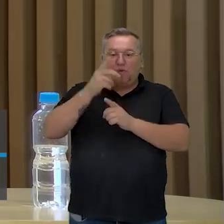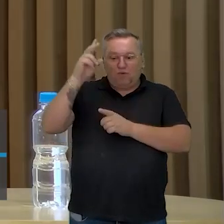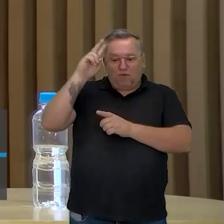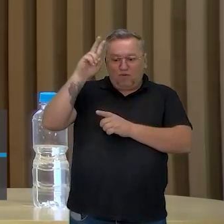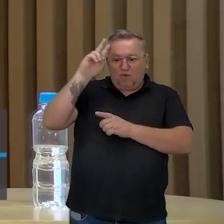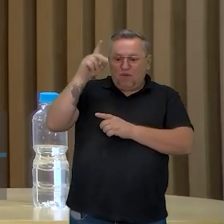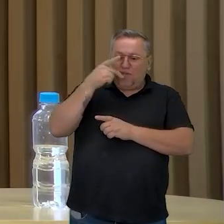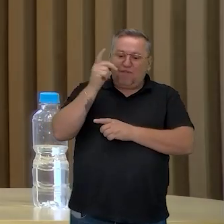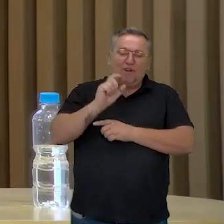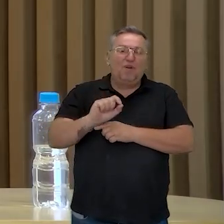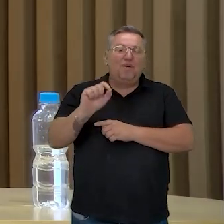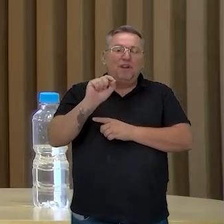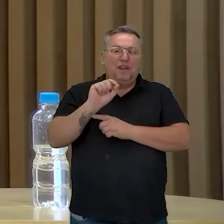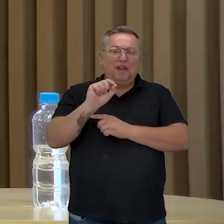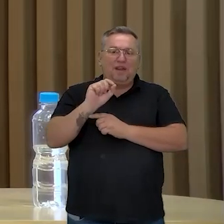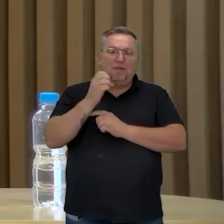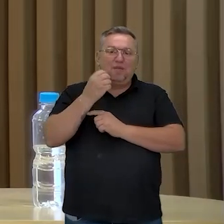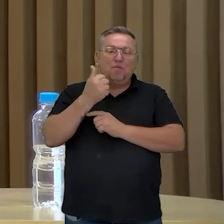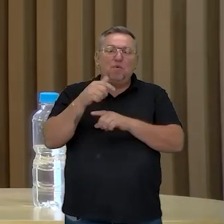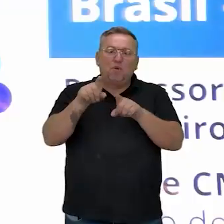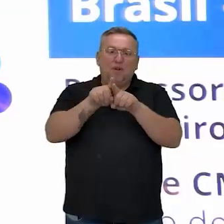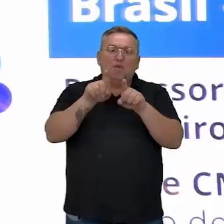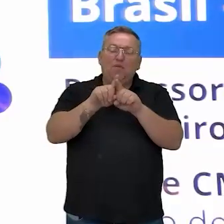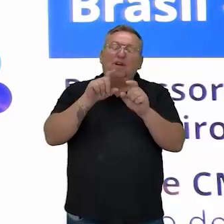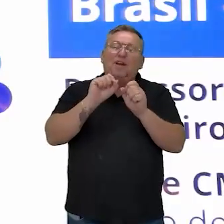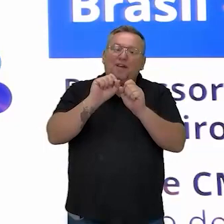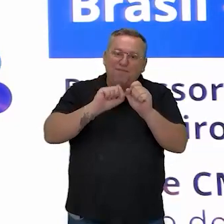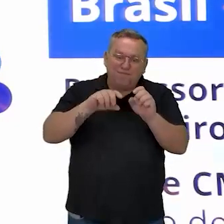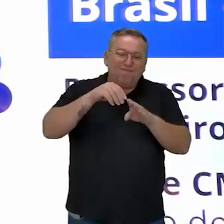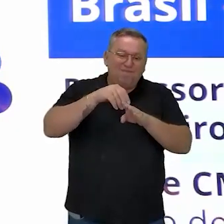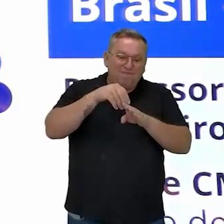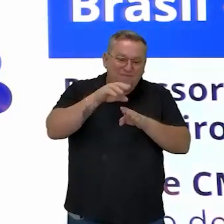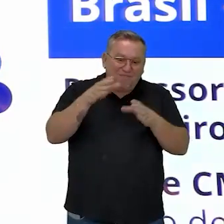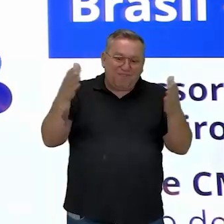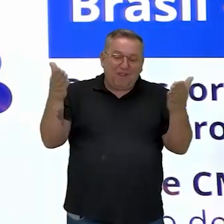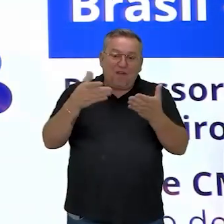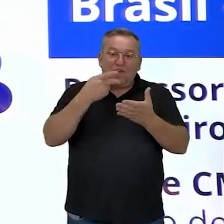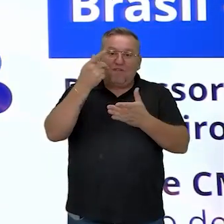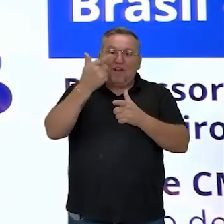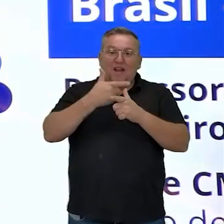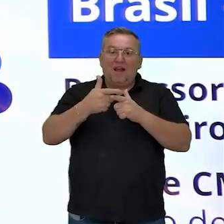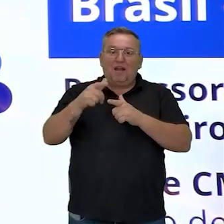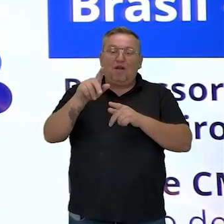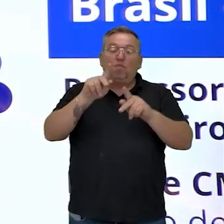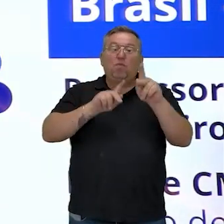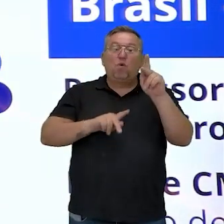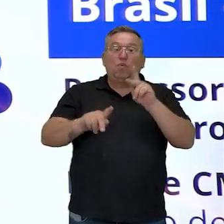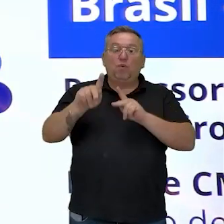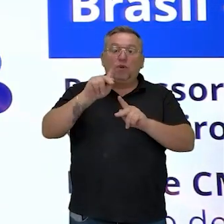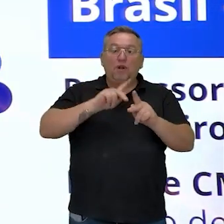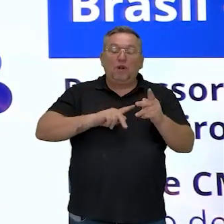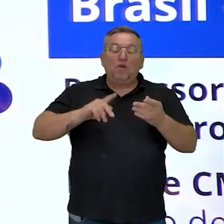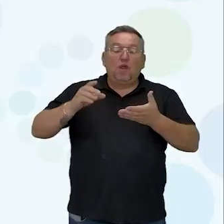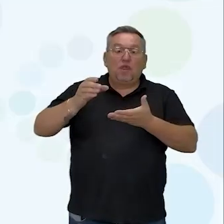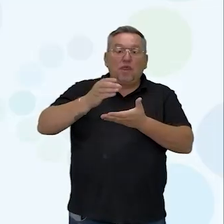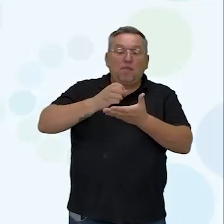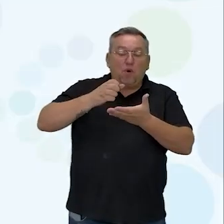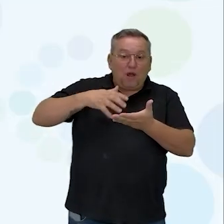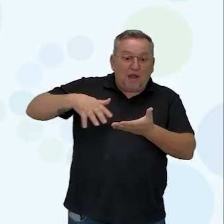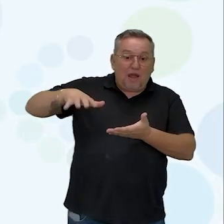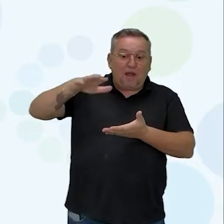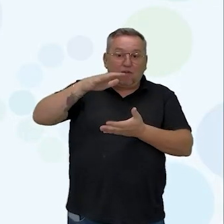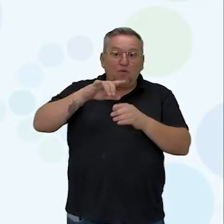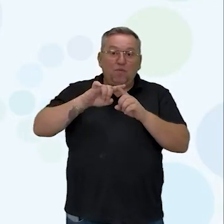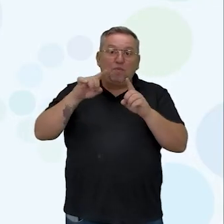vai falar, professor Alcides? Boa, ela fez a deixa para mim. A gente vai falar sobre populismo democrático, mas antes de